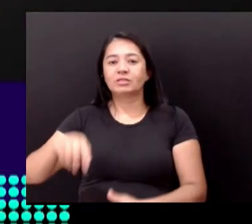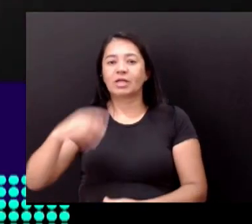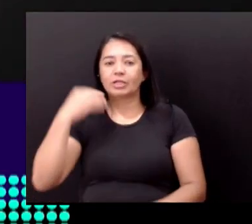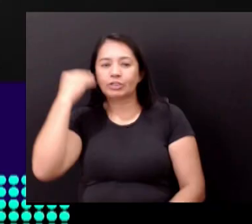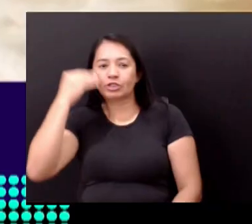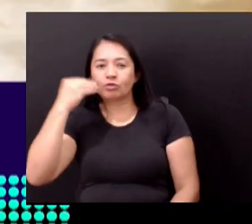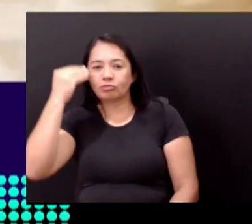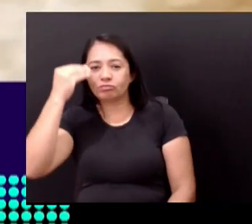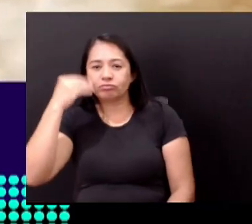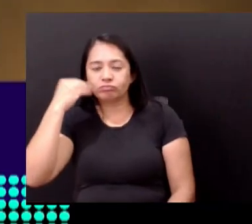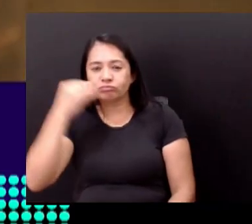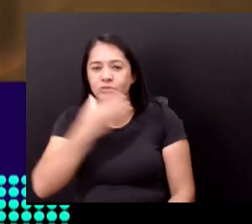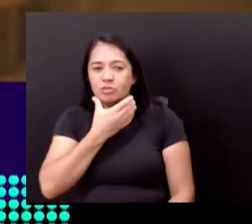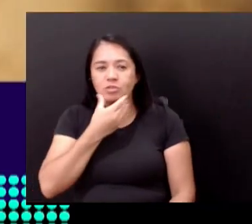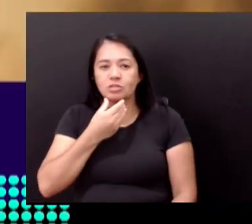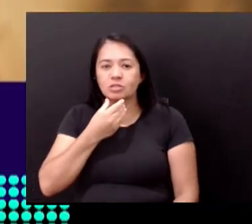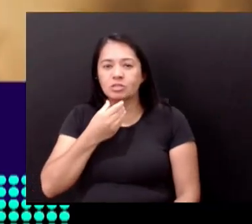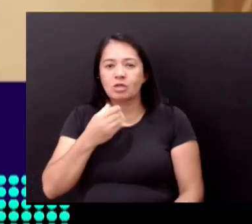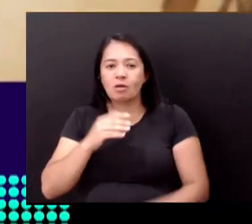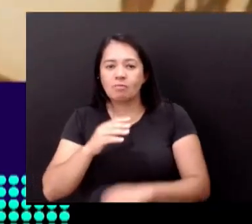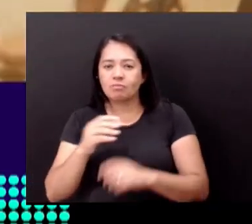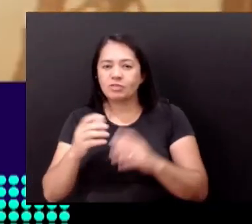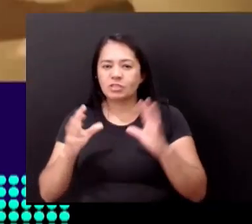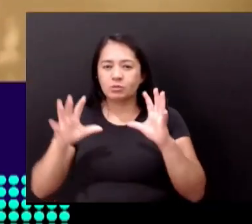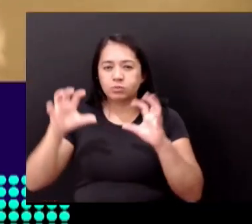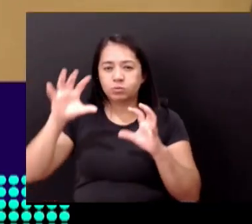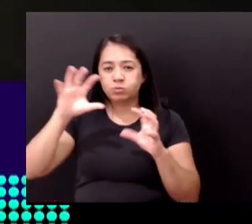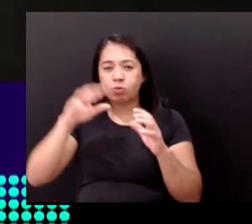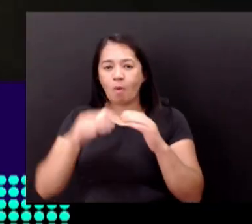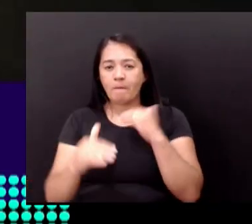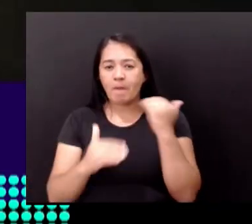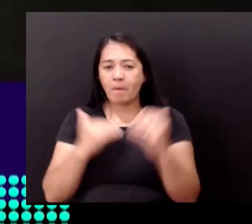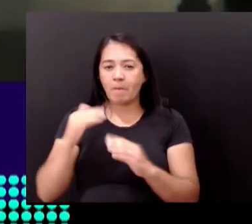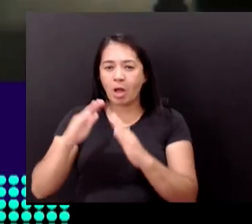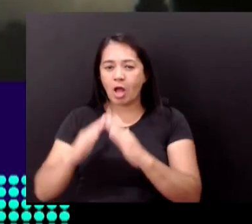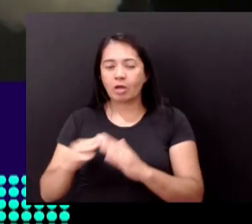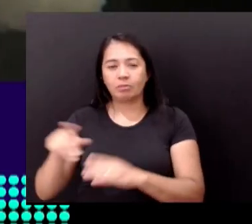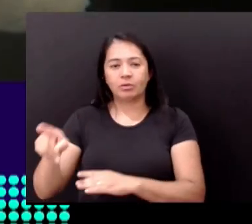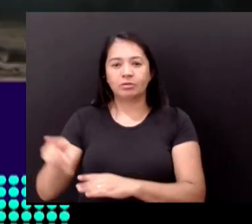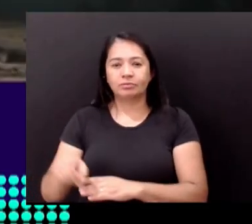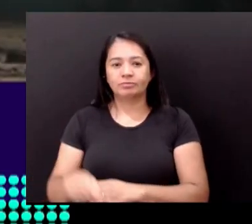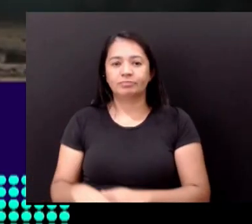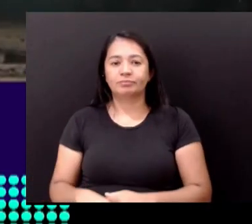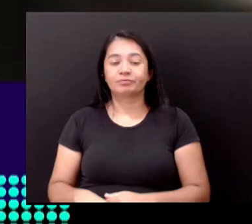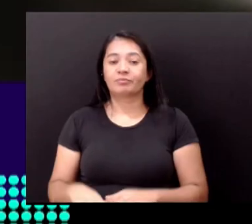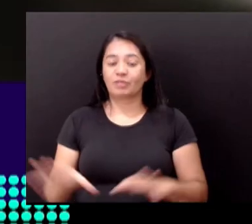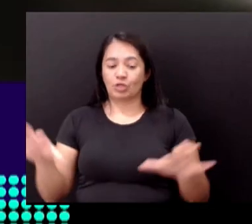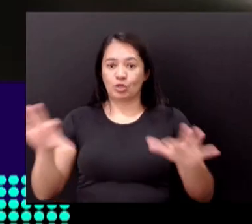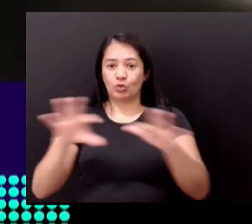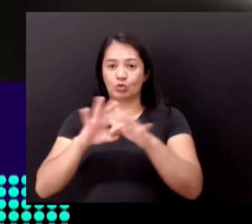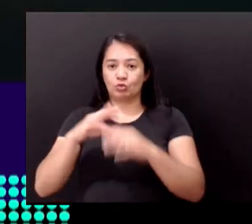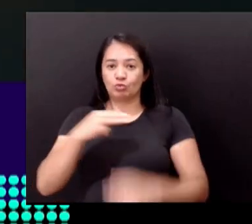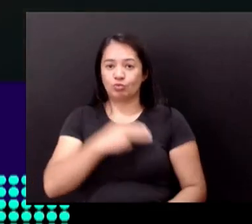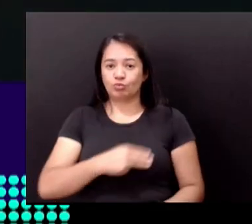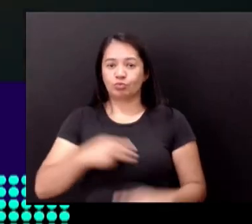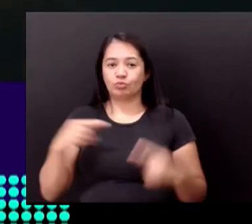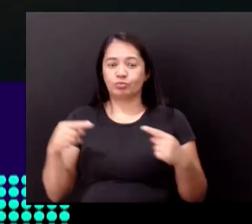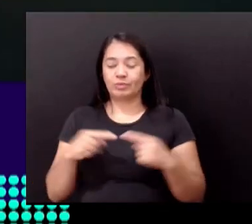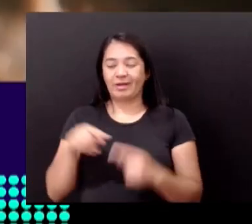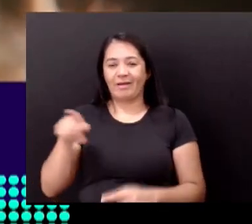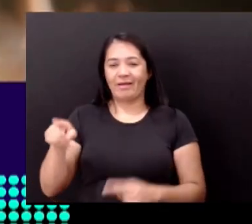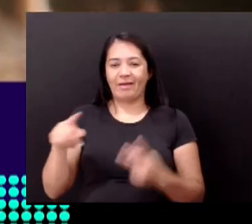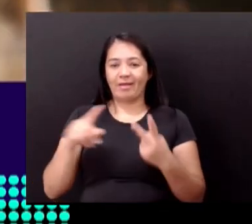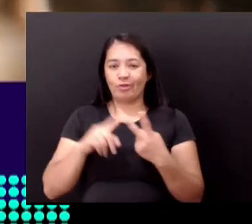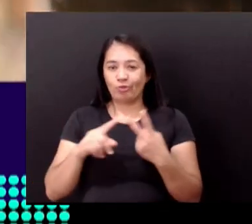nas criaturas mortais que ali habitam. Unidos em sua missão, Grey e Boyce logo se